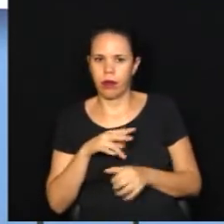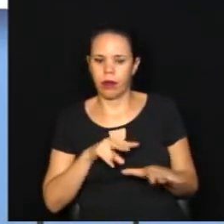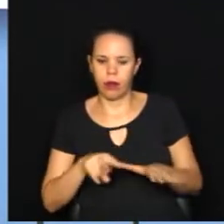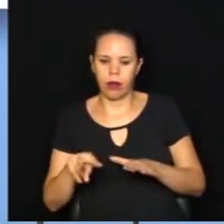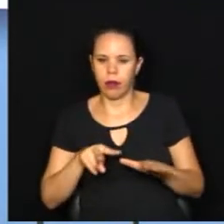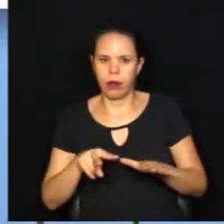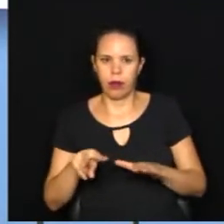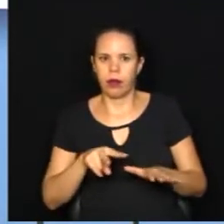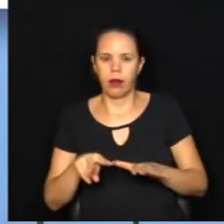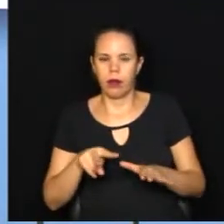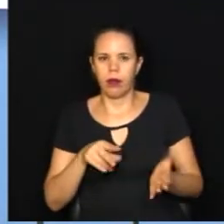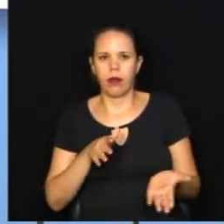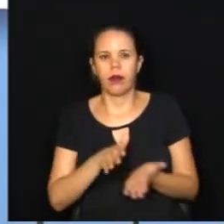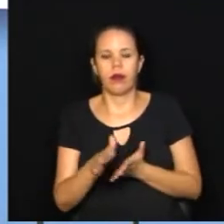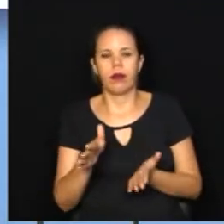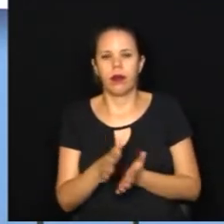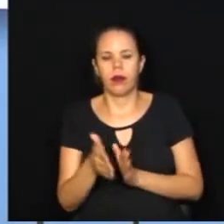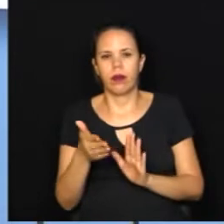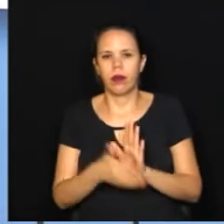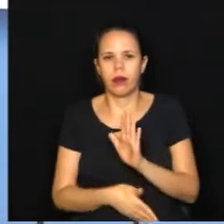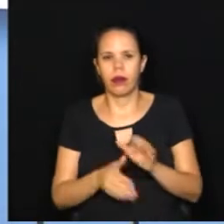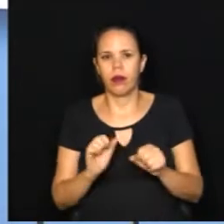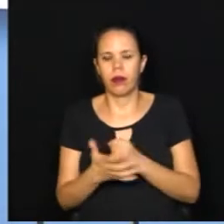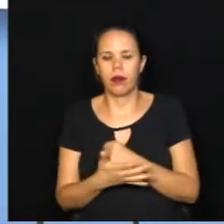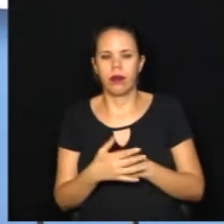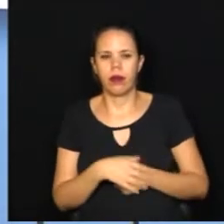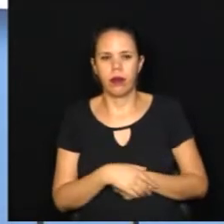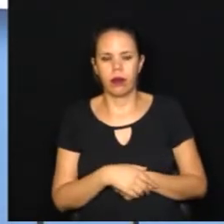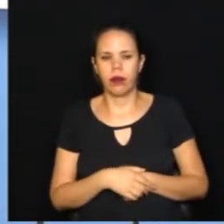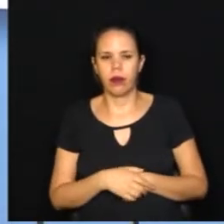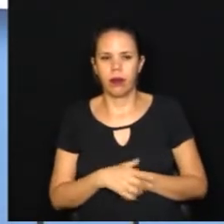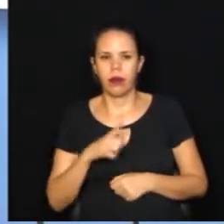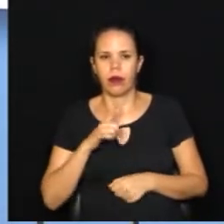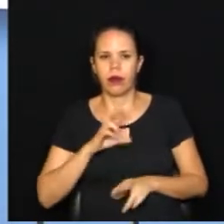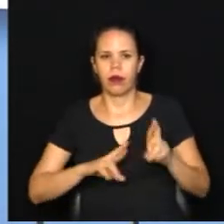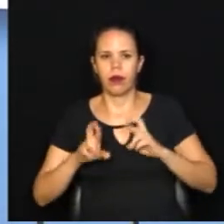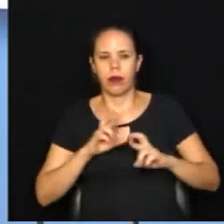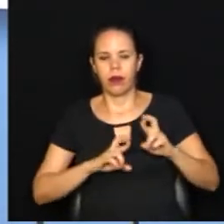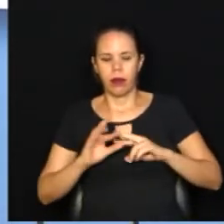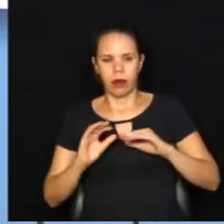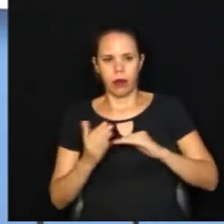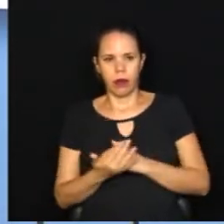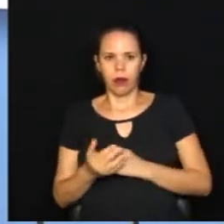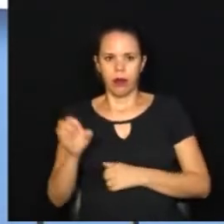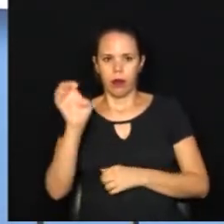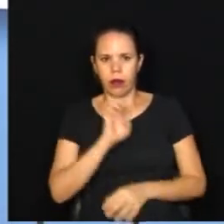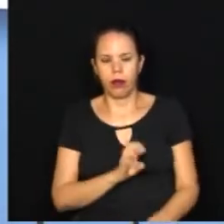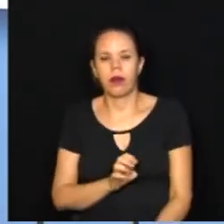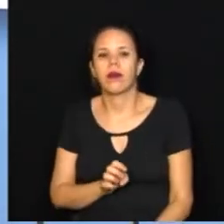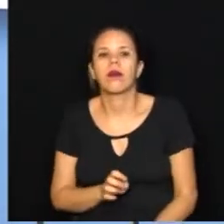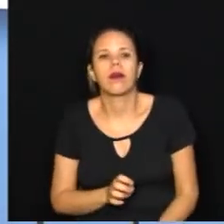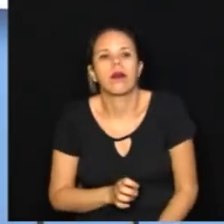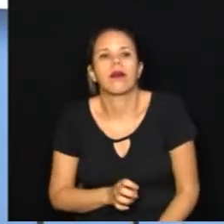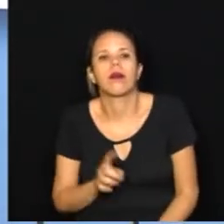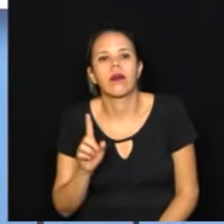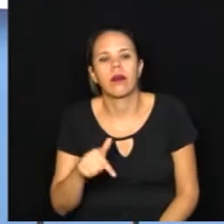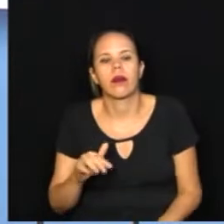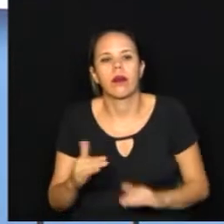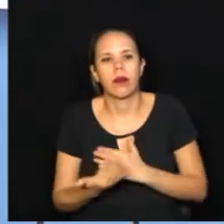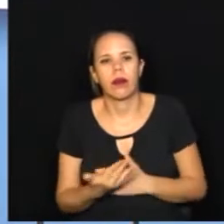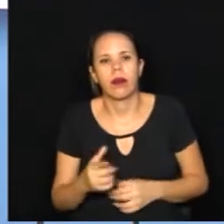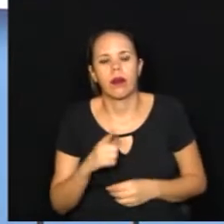3541. Lembrando que essas ações foram intensificadas desde a fase emergencial e agora com o toque de recolher e